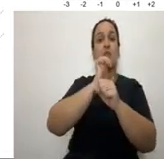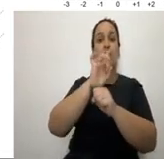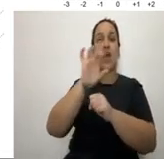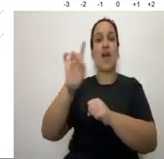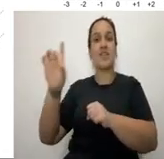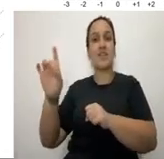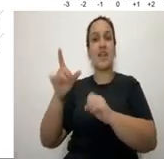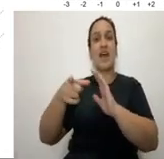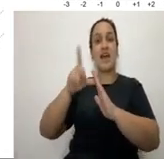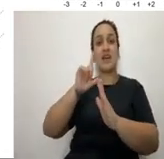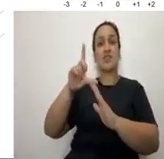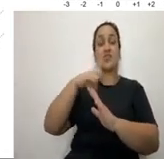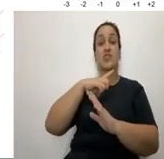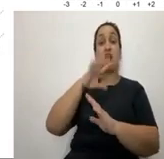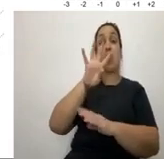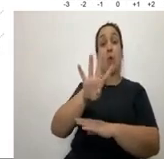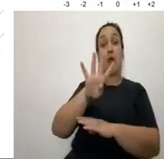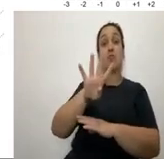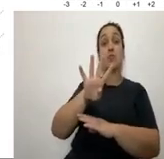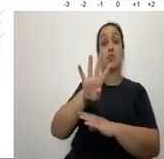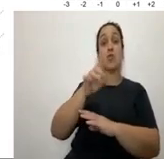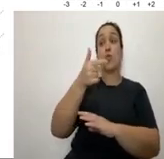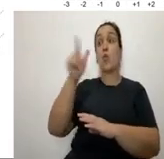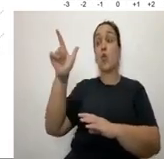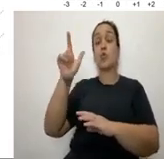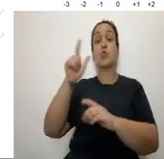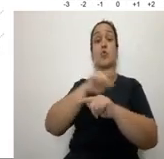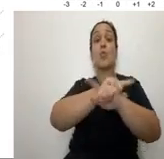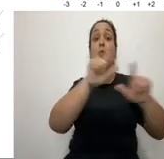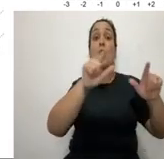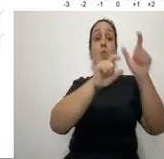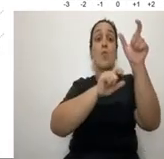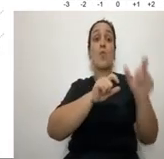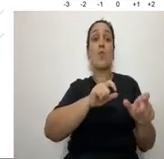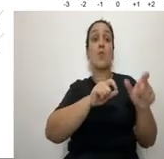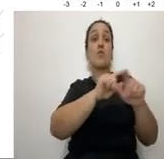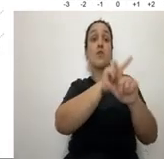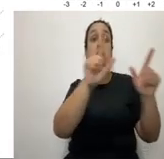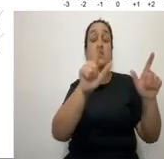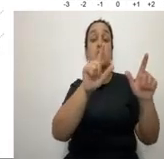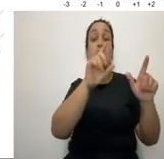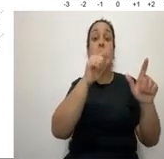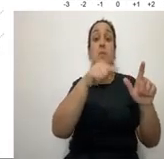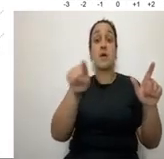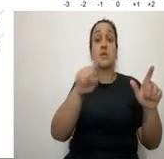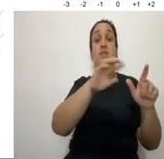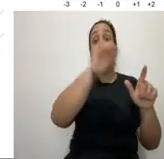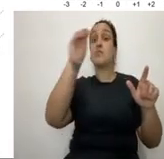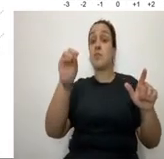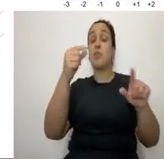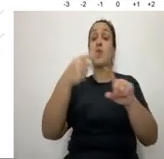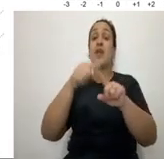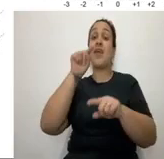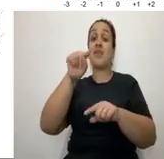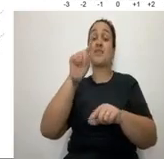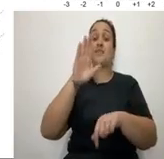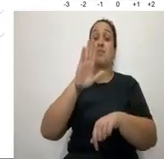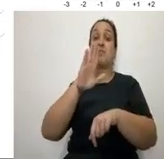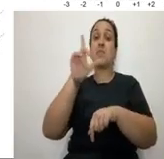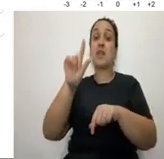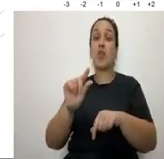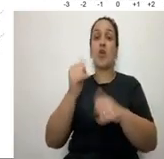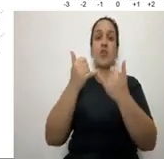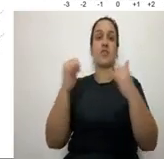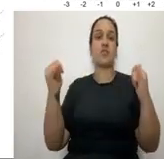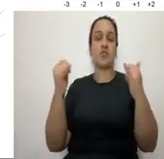1 elétron, e antes eu tinha 4 com 1 elétron e outro vazio. Então, para ter a mesma energia. Mas existe um método,